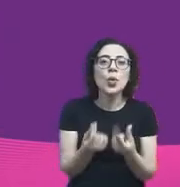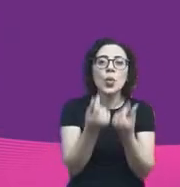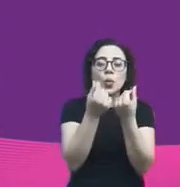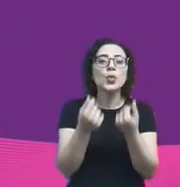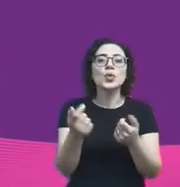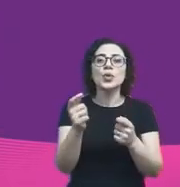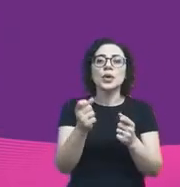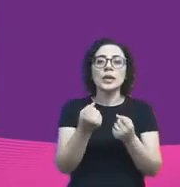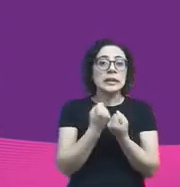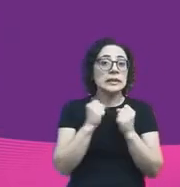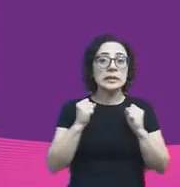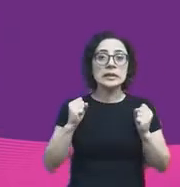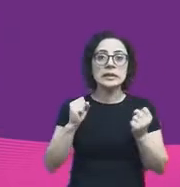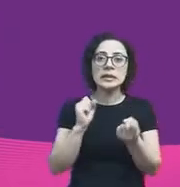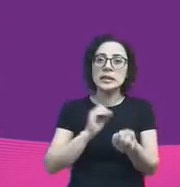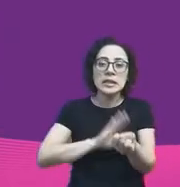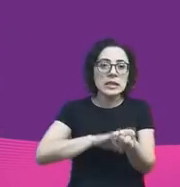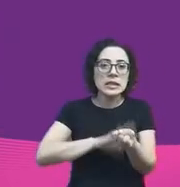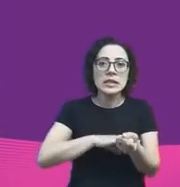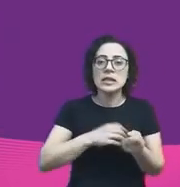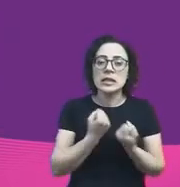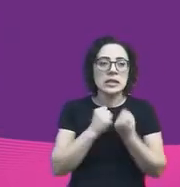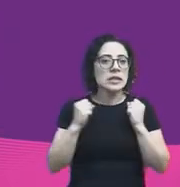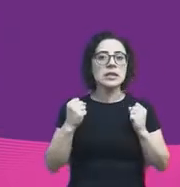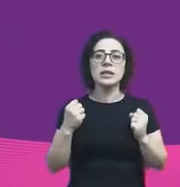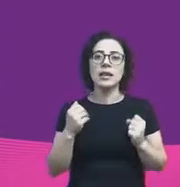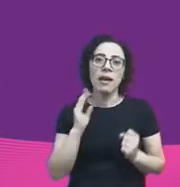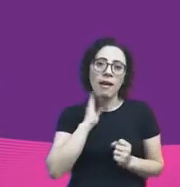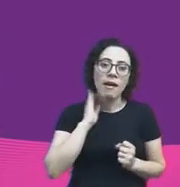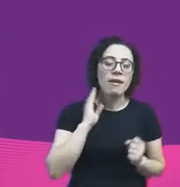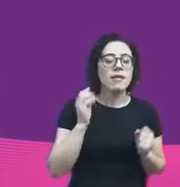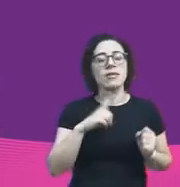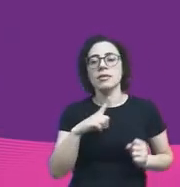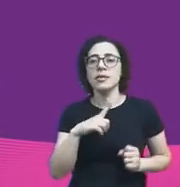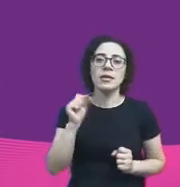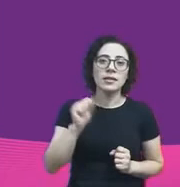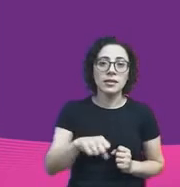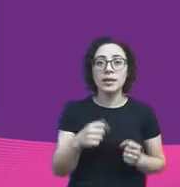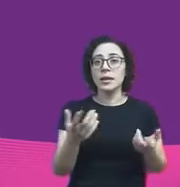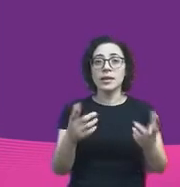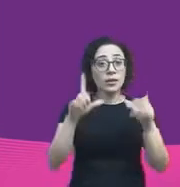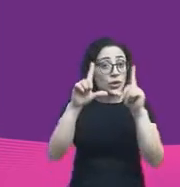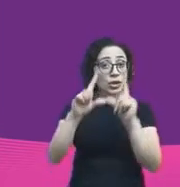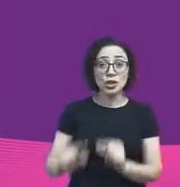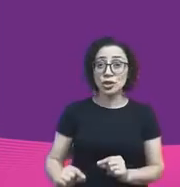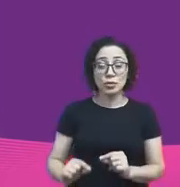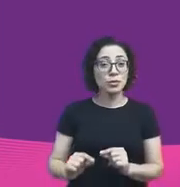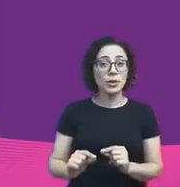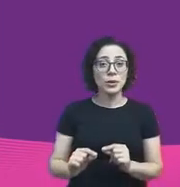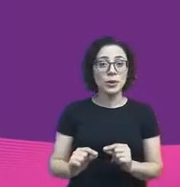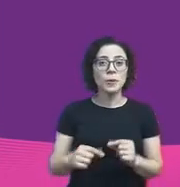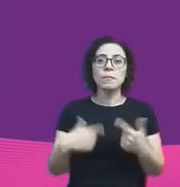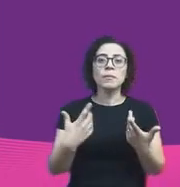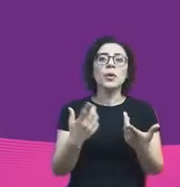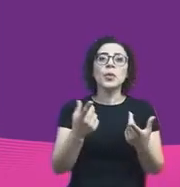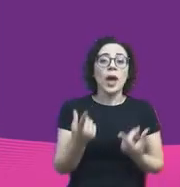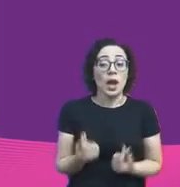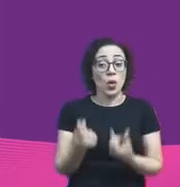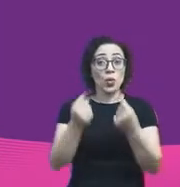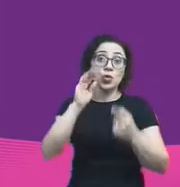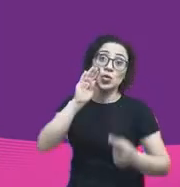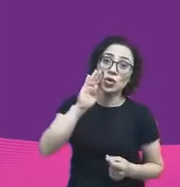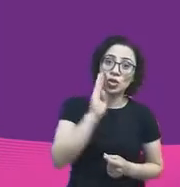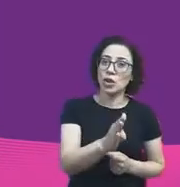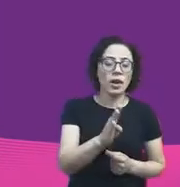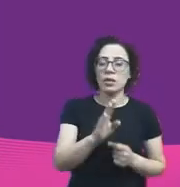custo indireto. Às vezes as pessoas estão muito preocupadas com o custo direto. O que destrói o sistema de saúde não é o custo direto, é o custo indireto. Tá? Você tem menos erro,